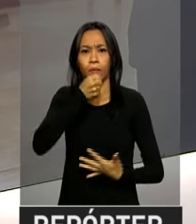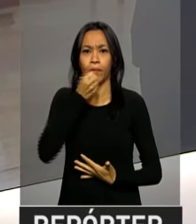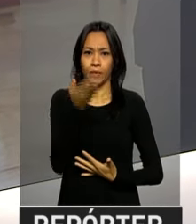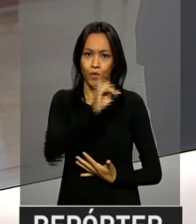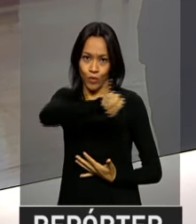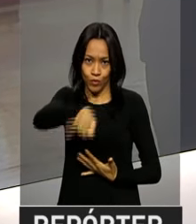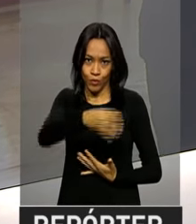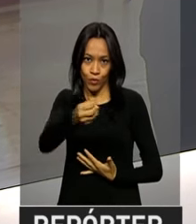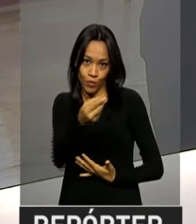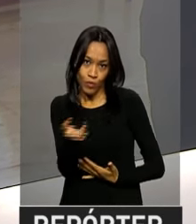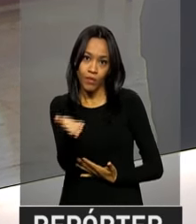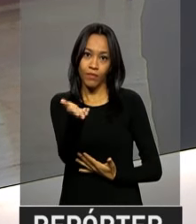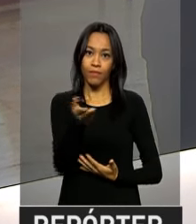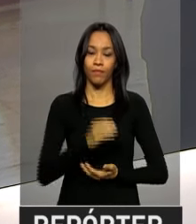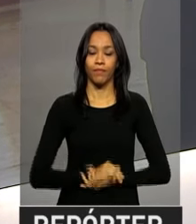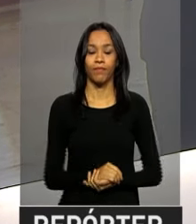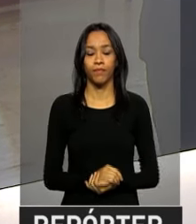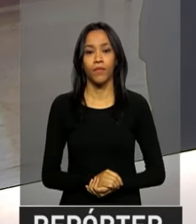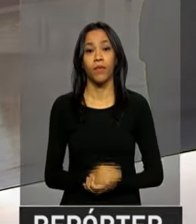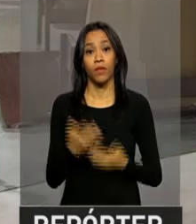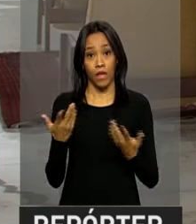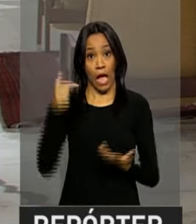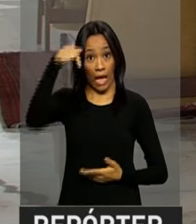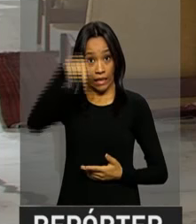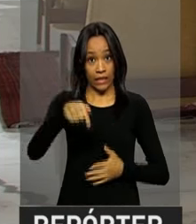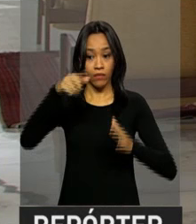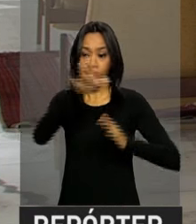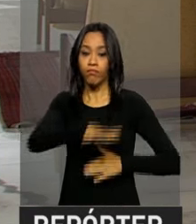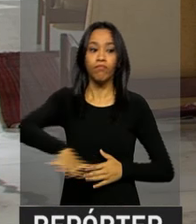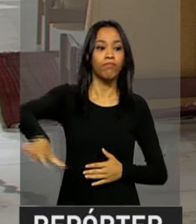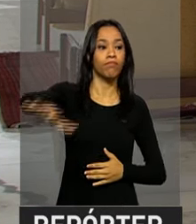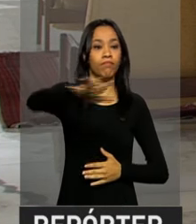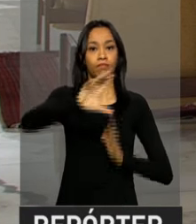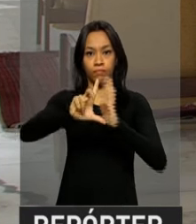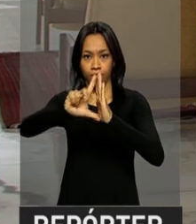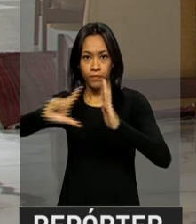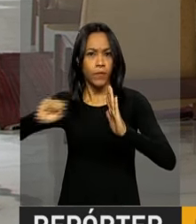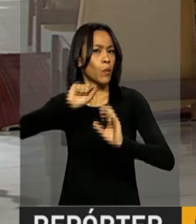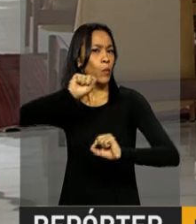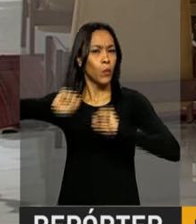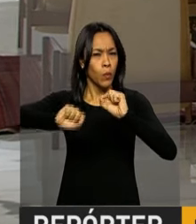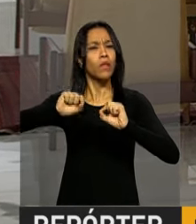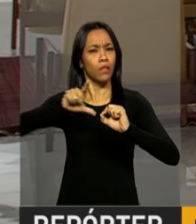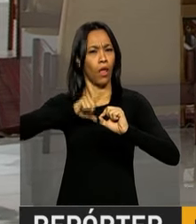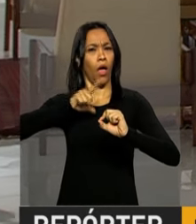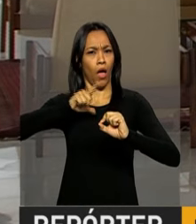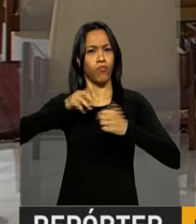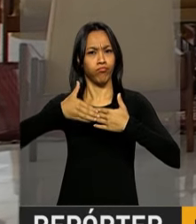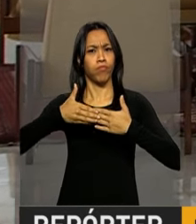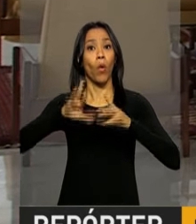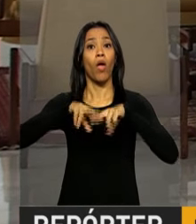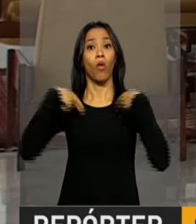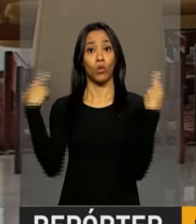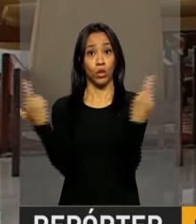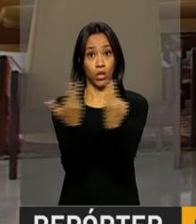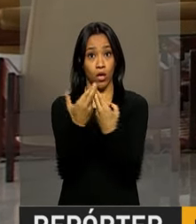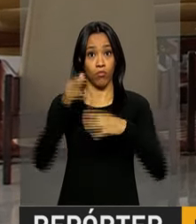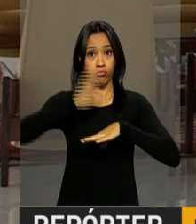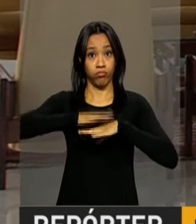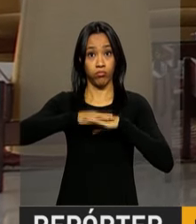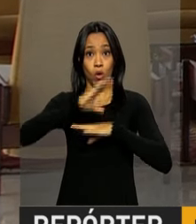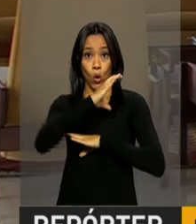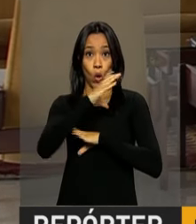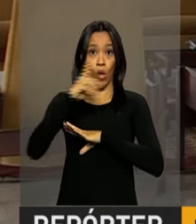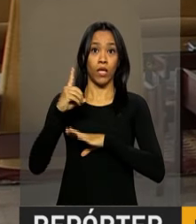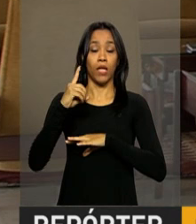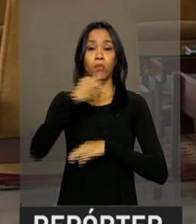João oi olha aqui no Palácio do Planalto ainda acontece nesse momento uma reunião aí uma reunião coordenada pelo ministro